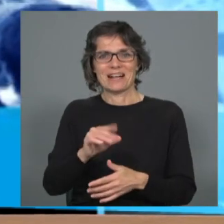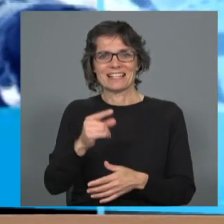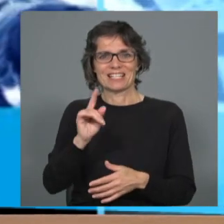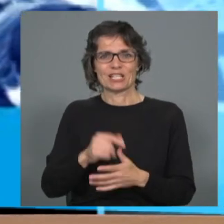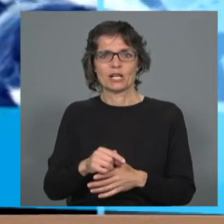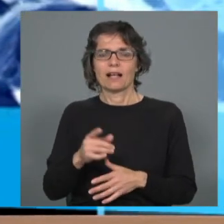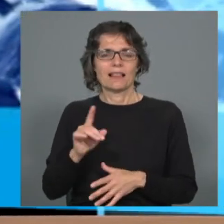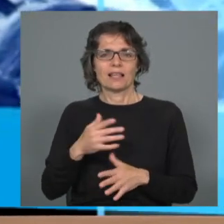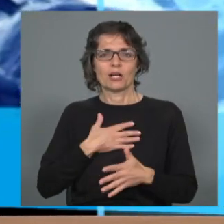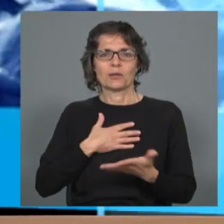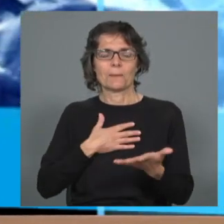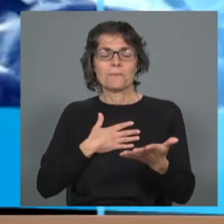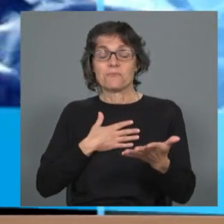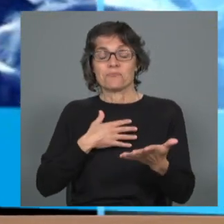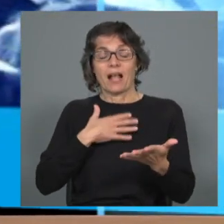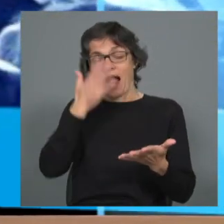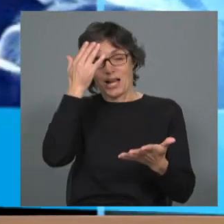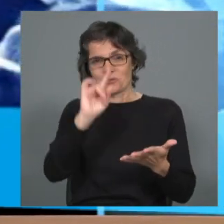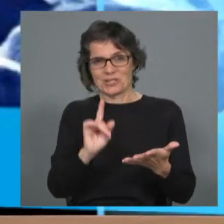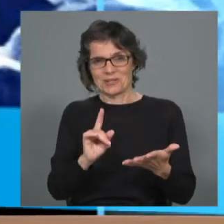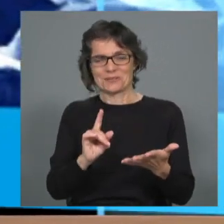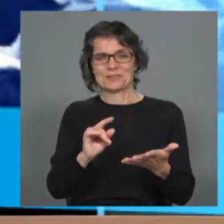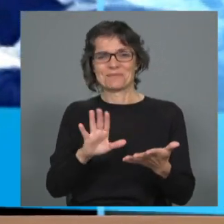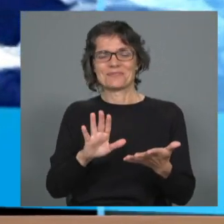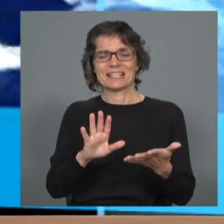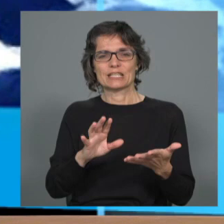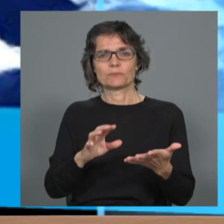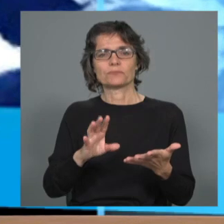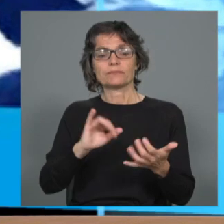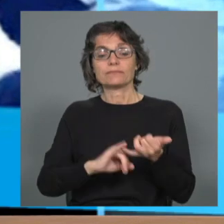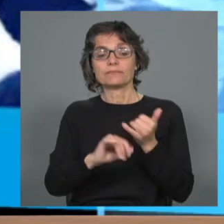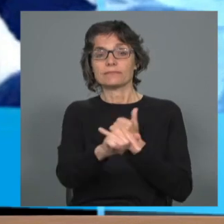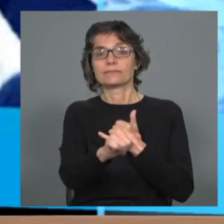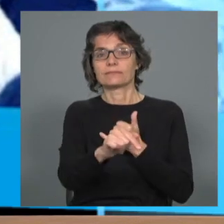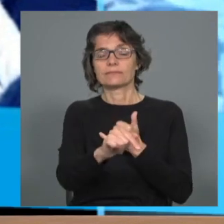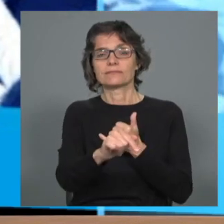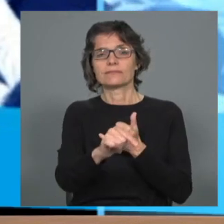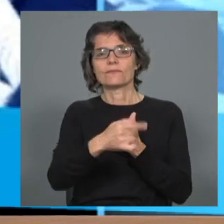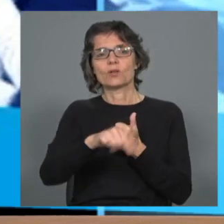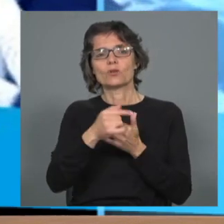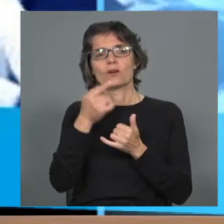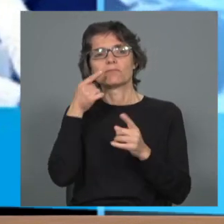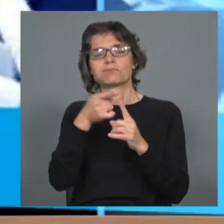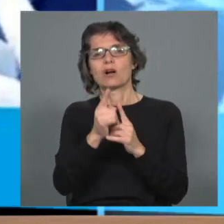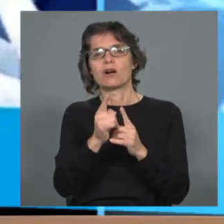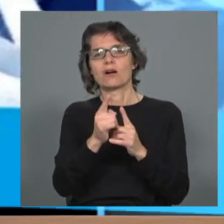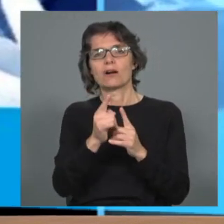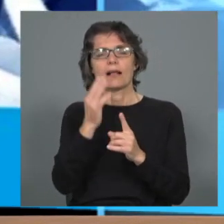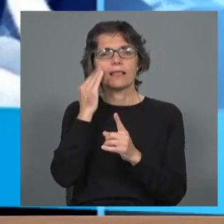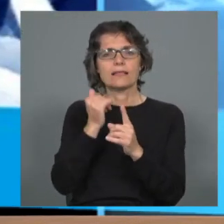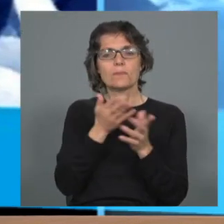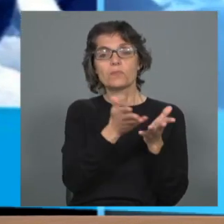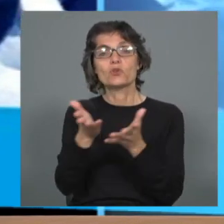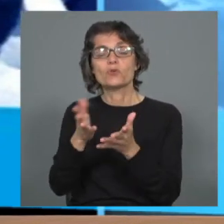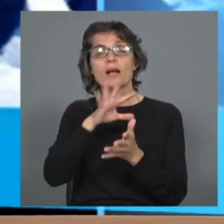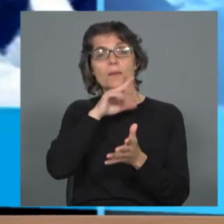Não sei o que é que queria dizer com isto, mas na verdade na ajuda de mãe nós procuramos ajudar as mães para que elas